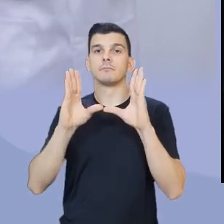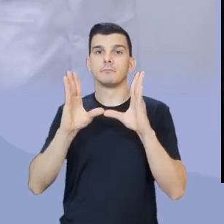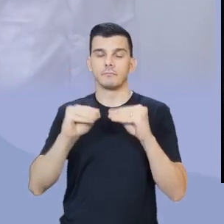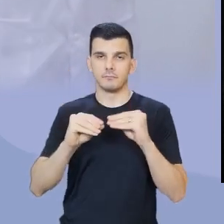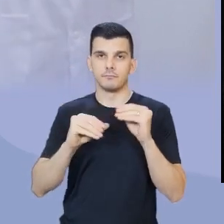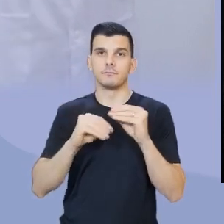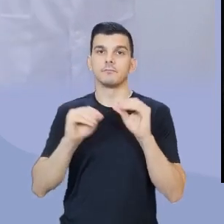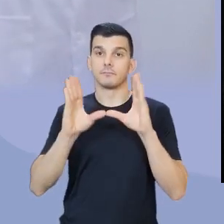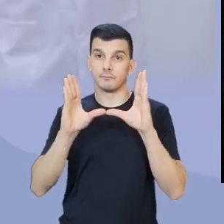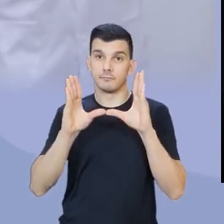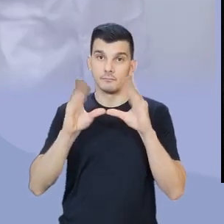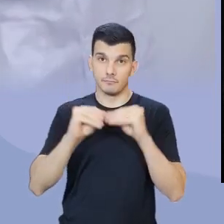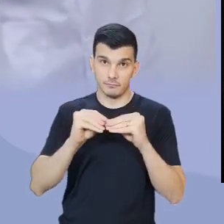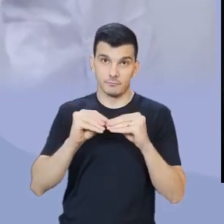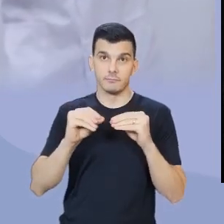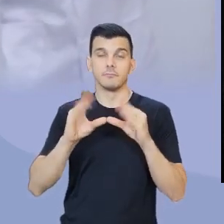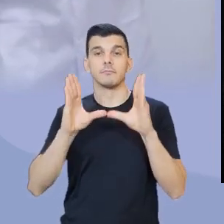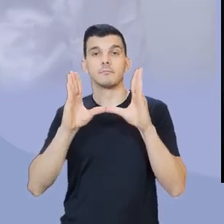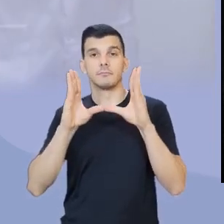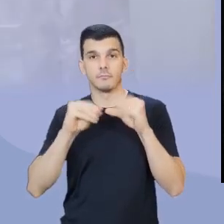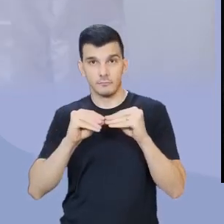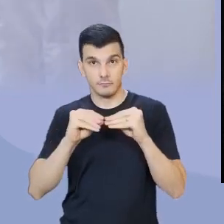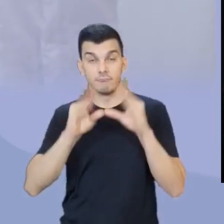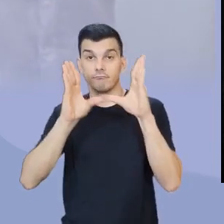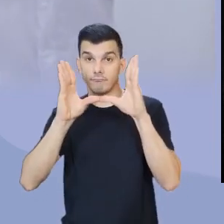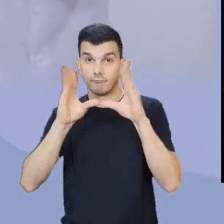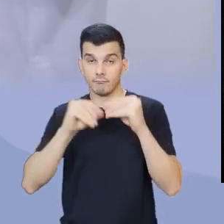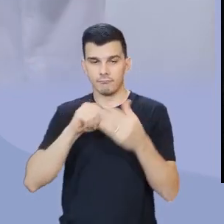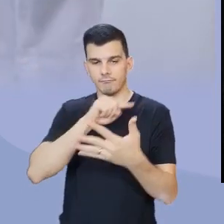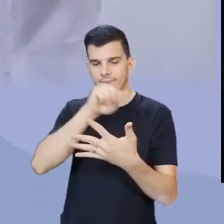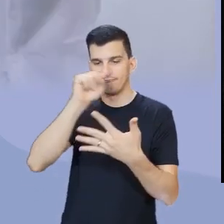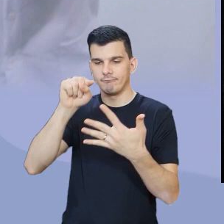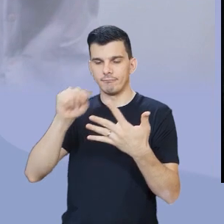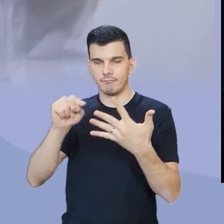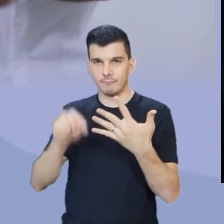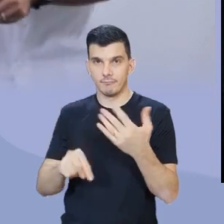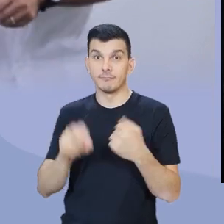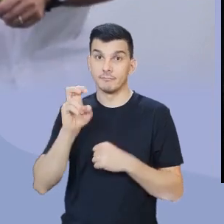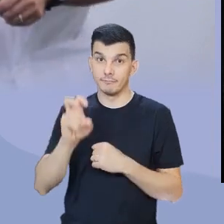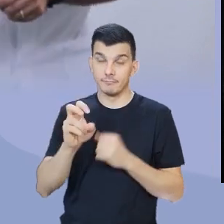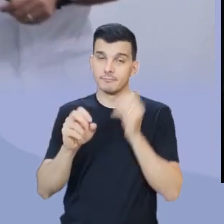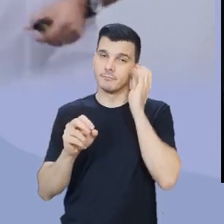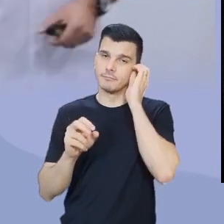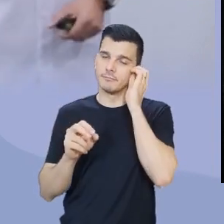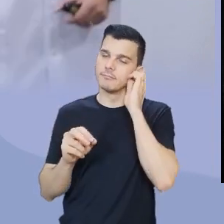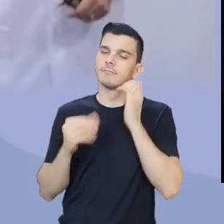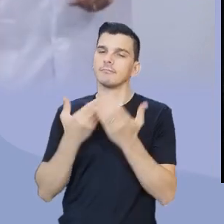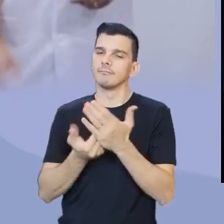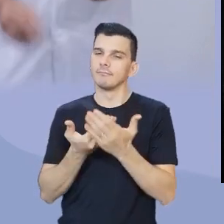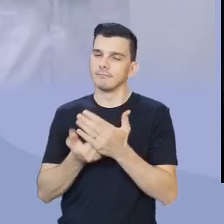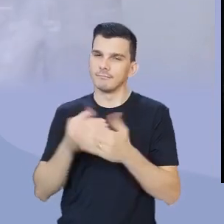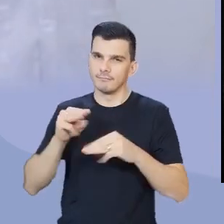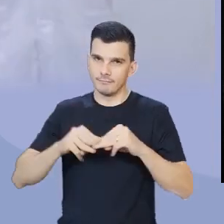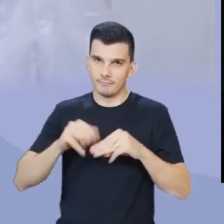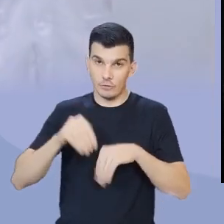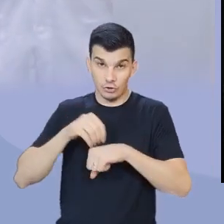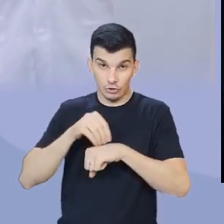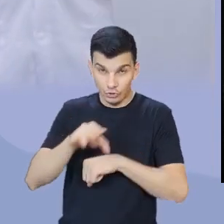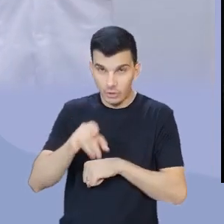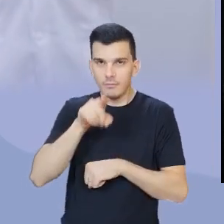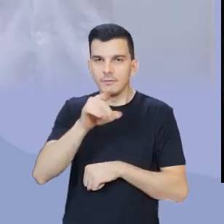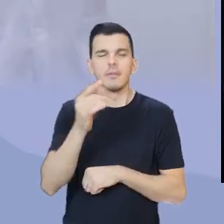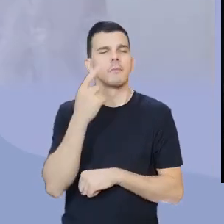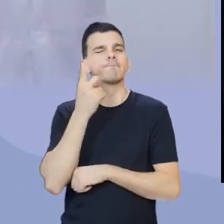desliga, liga, desliga e liga. Hackmática. Hackeando a matemática para você,